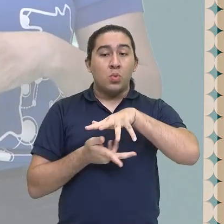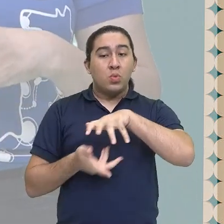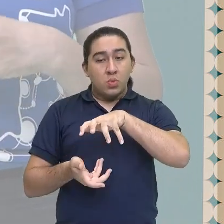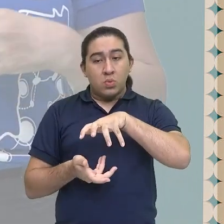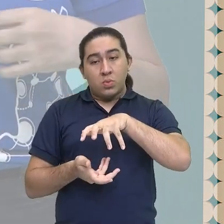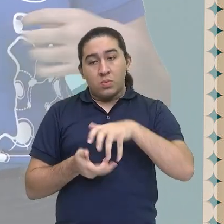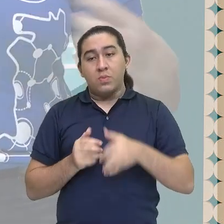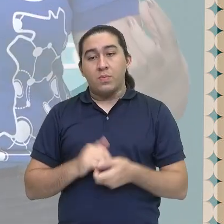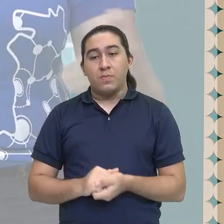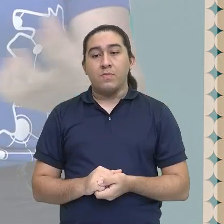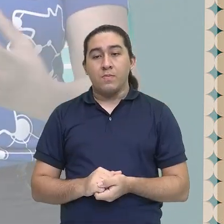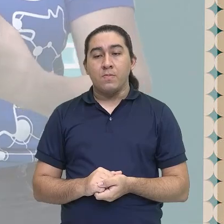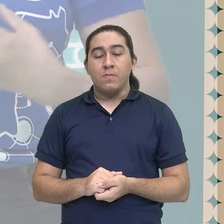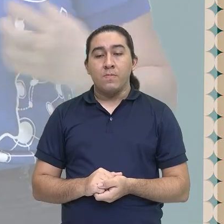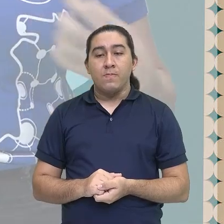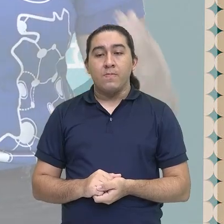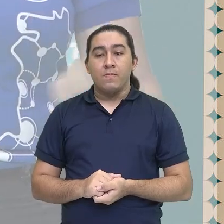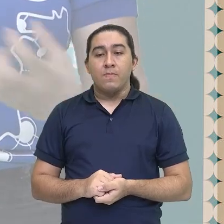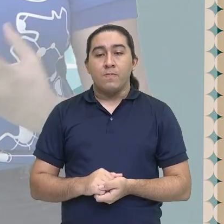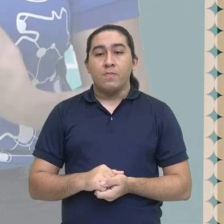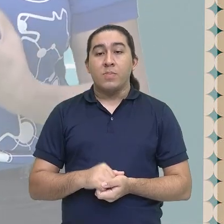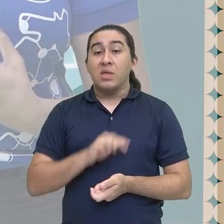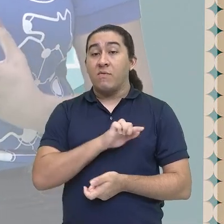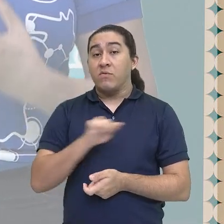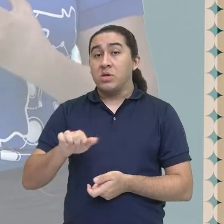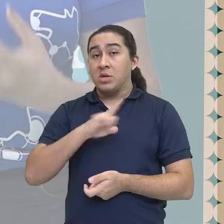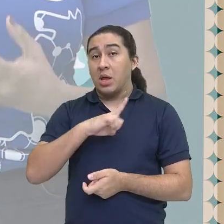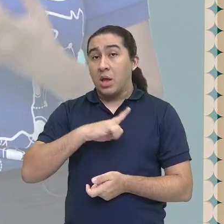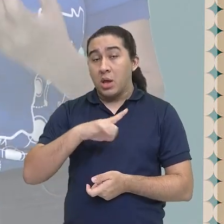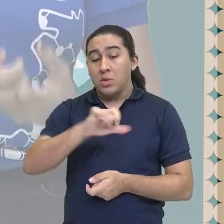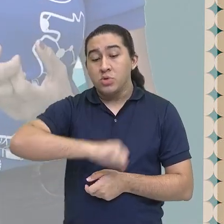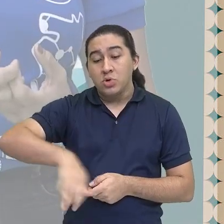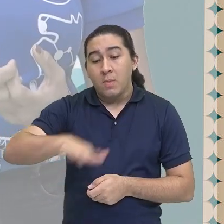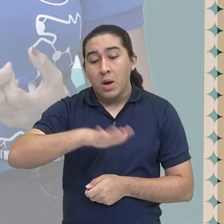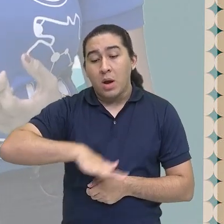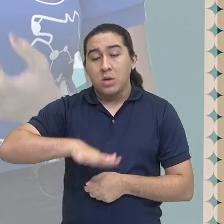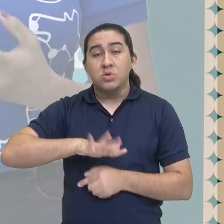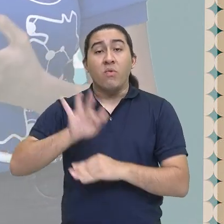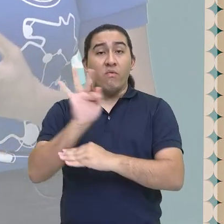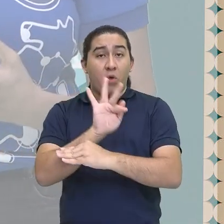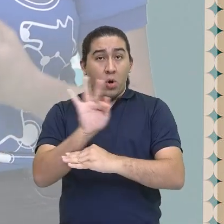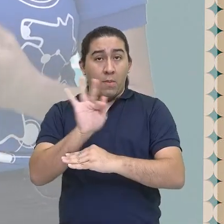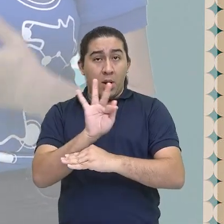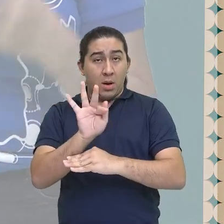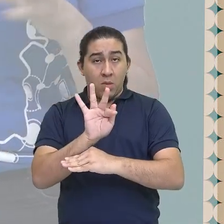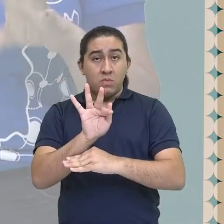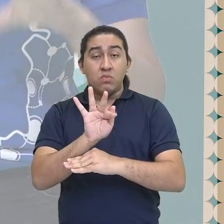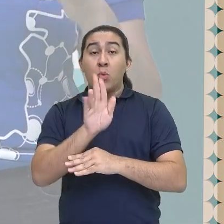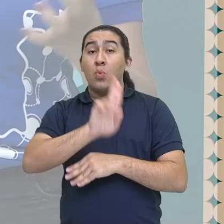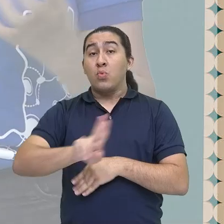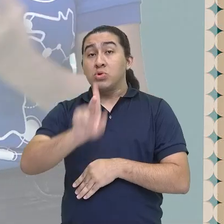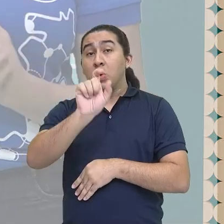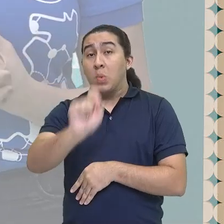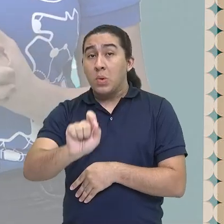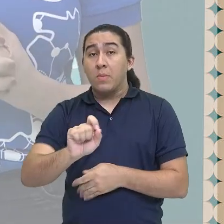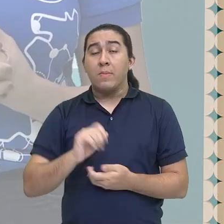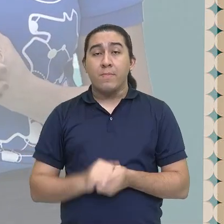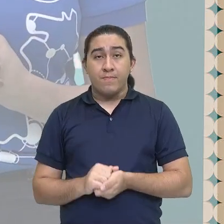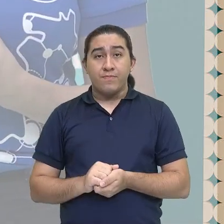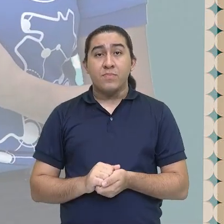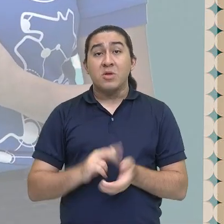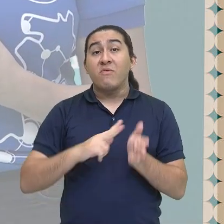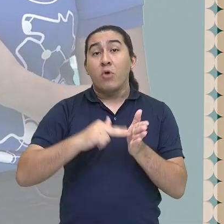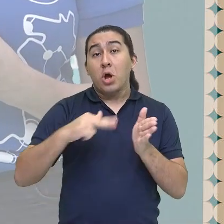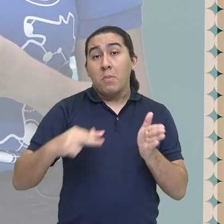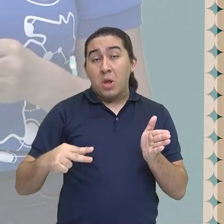Então, você tem, né, um ambiente mais formal, você usa o vocabulário